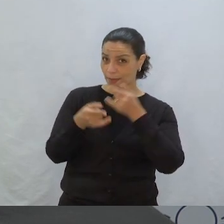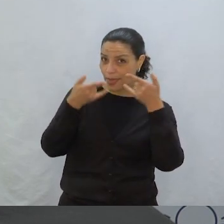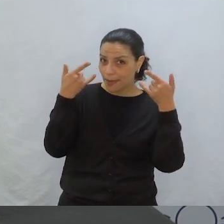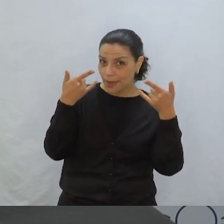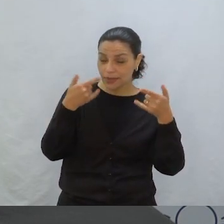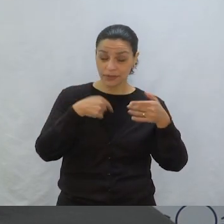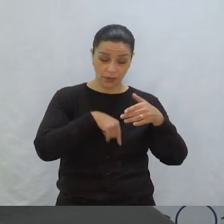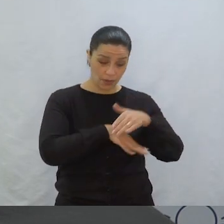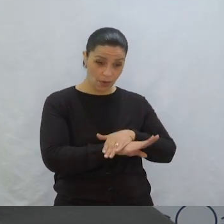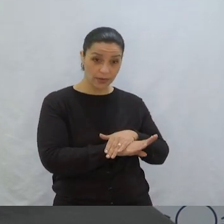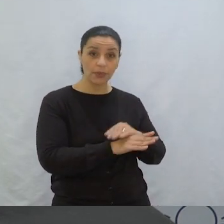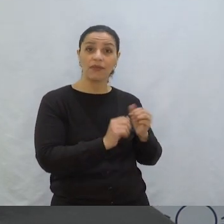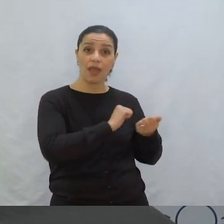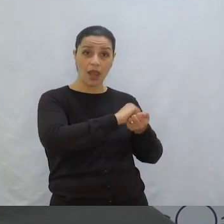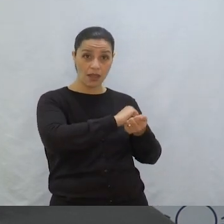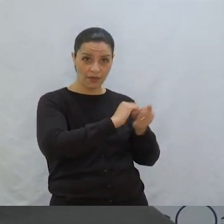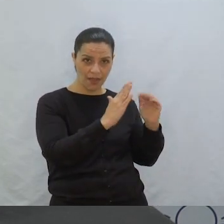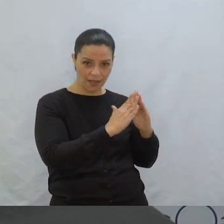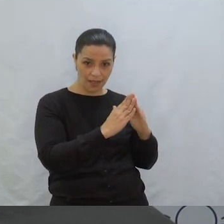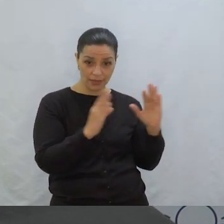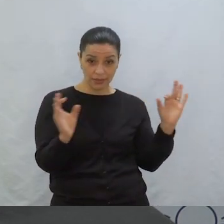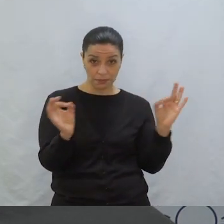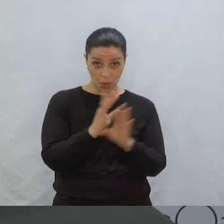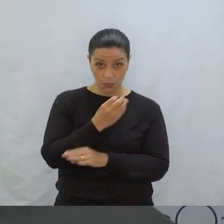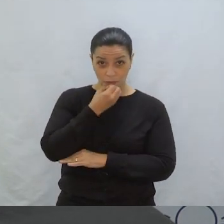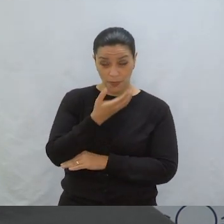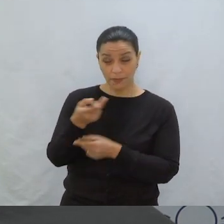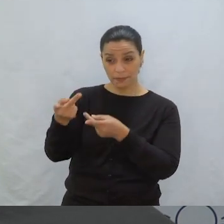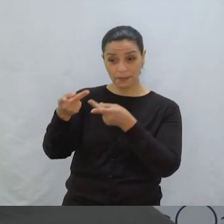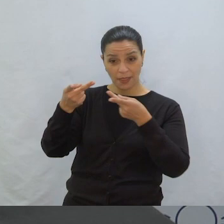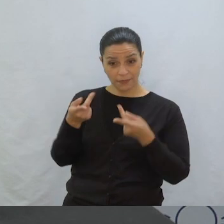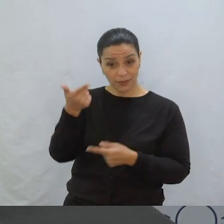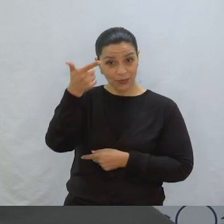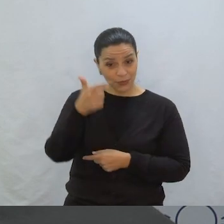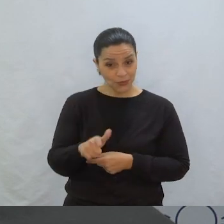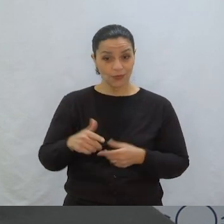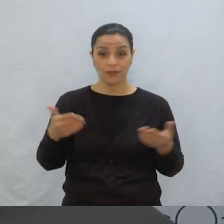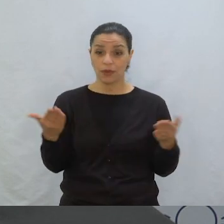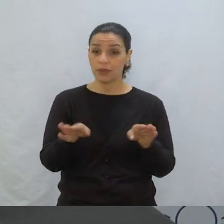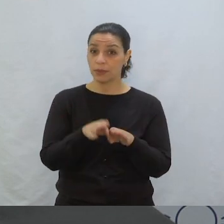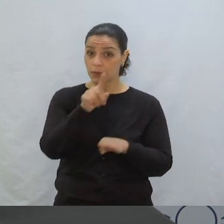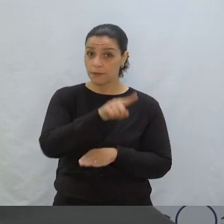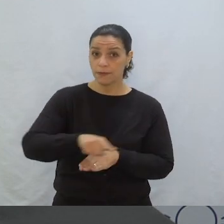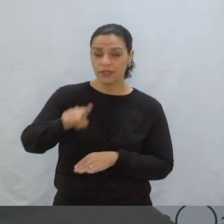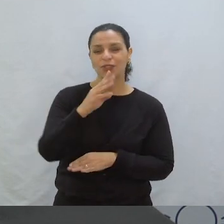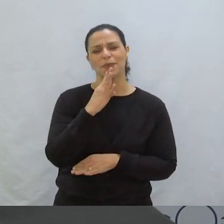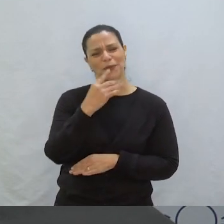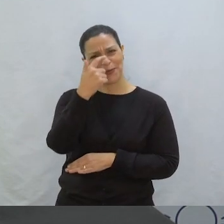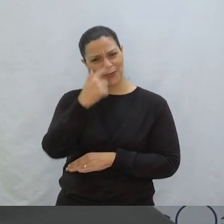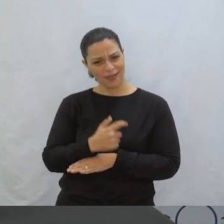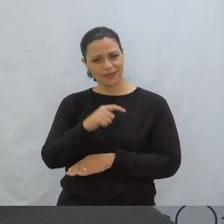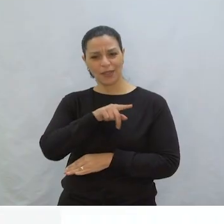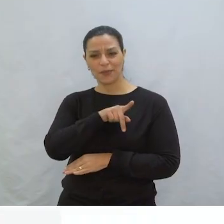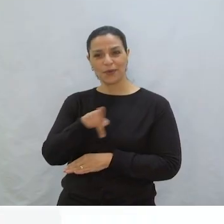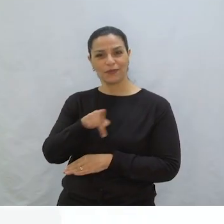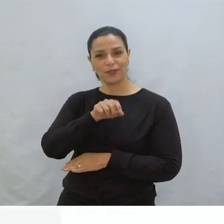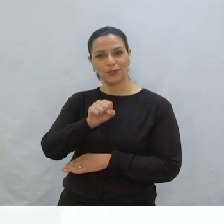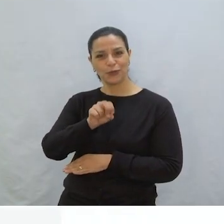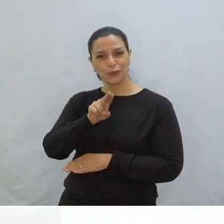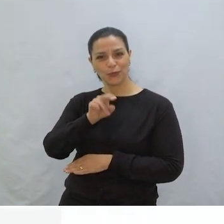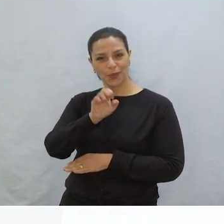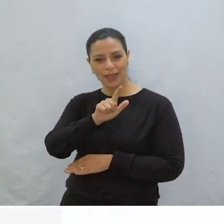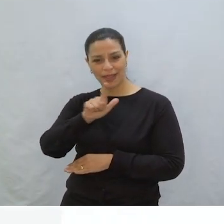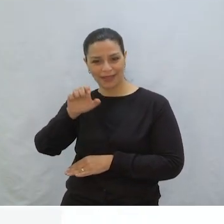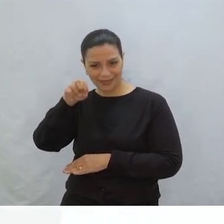minha máscara, que eu vou levar para lavar. Tudo bem? Bem-vindos novamente! E vocês já me conhecem, eu sou a